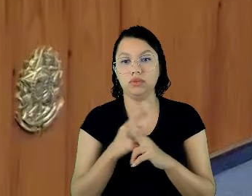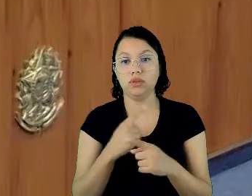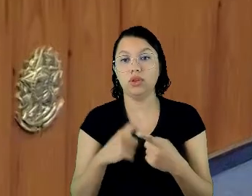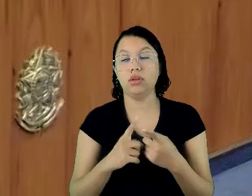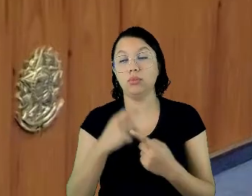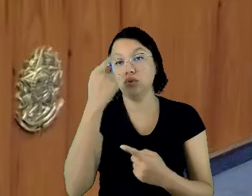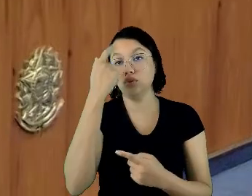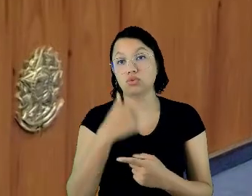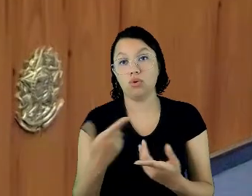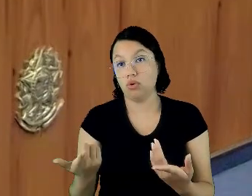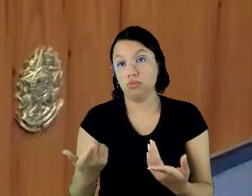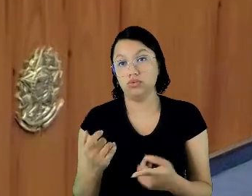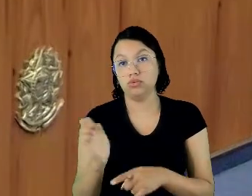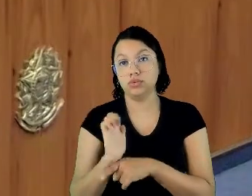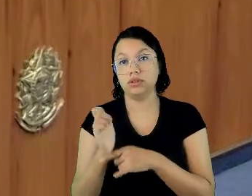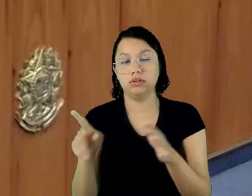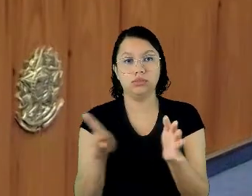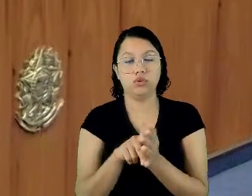Quando